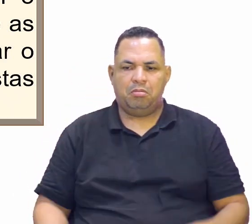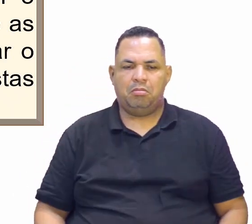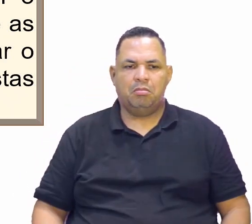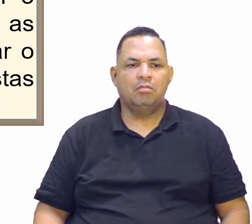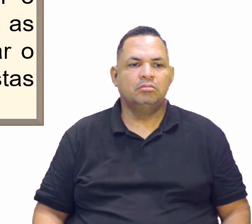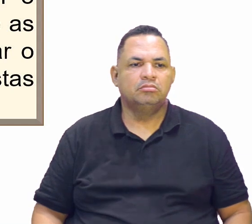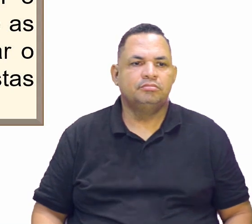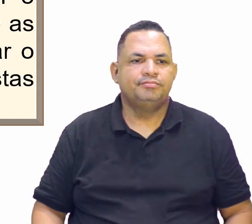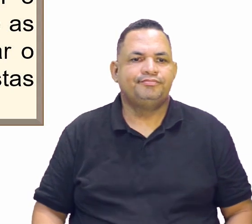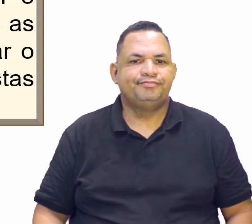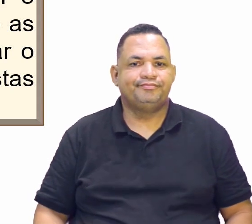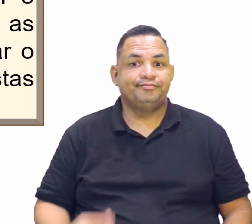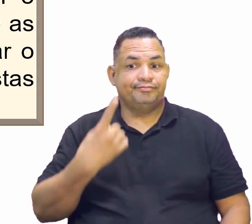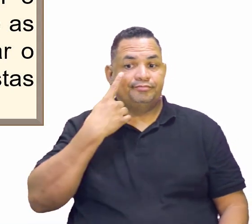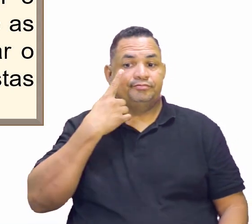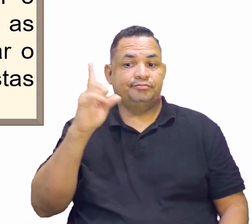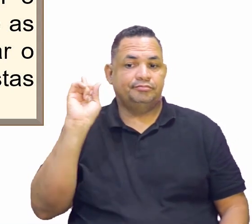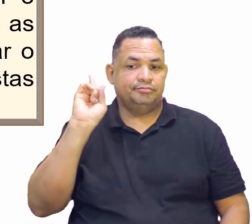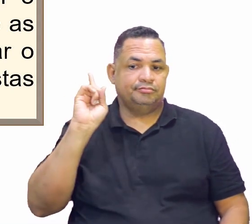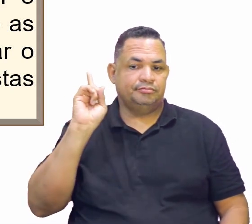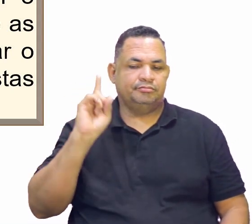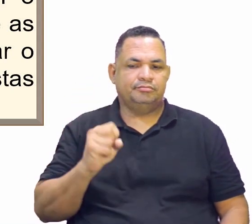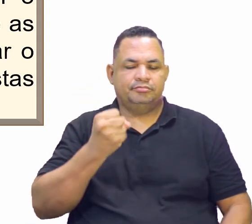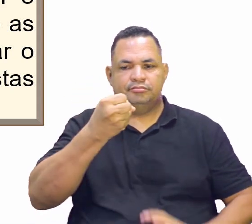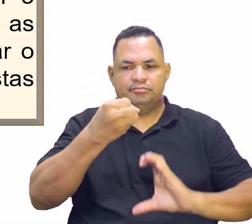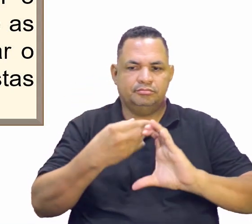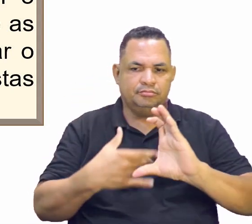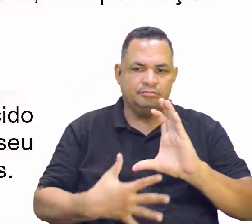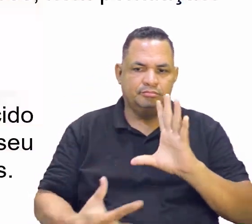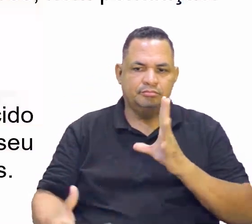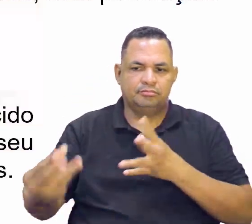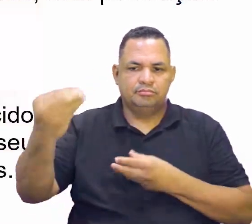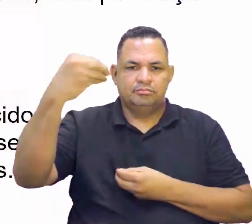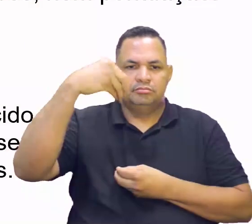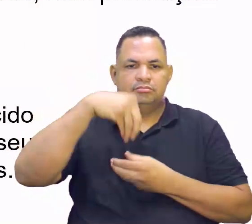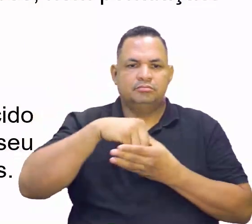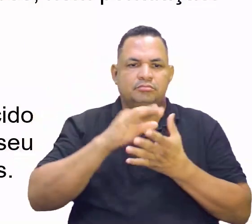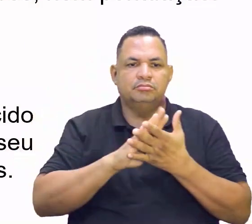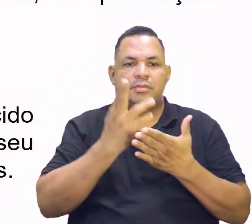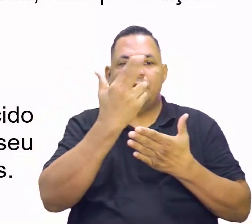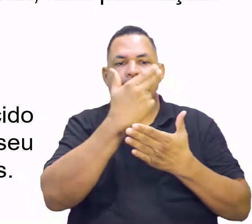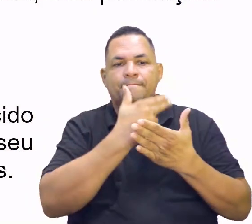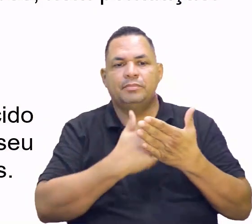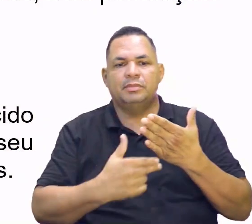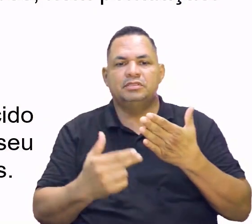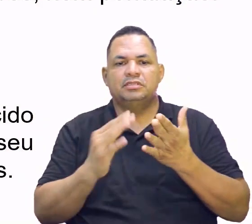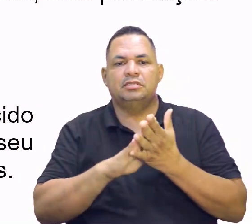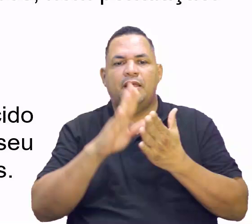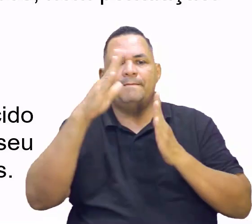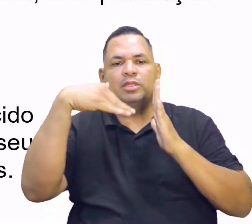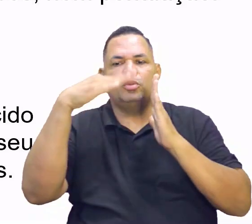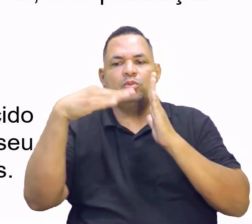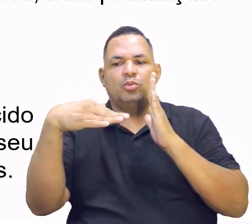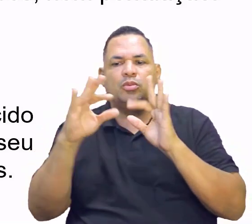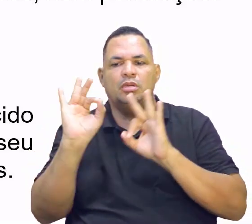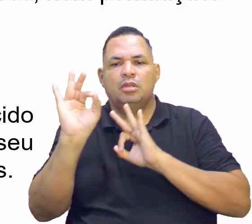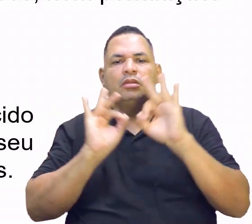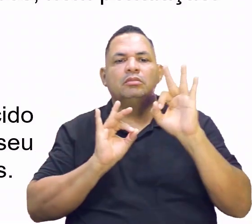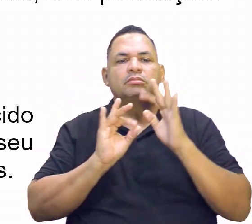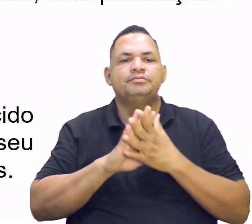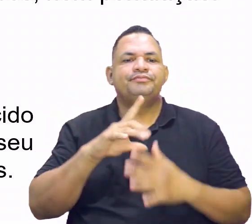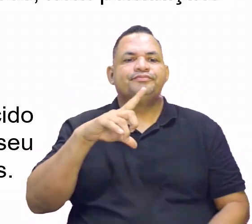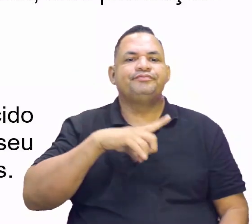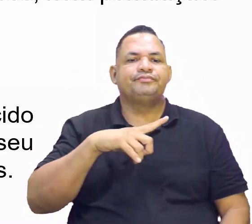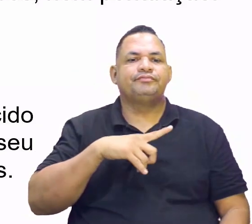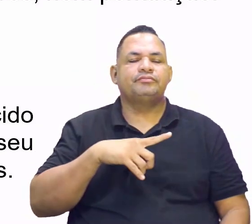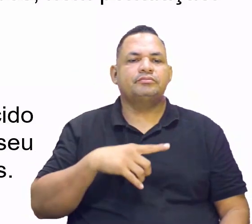violência. Então, vamos observar essas características dentro da obra. Olha aqui, nós